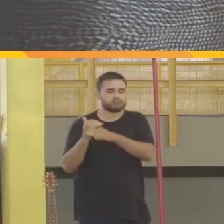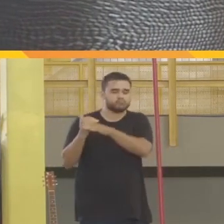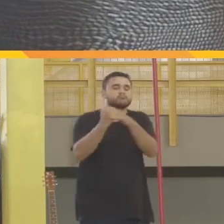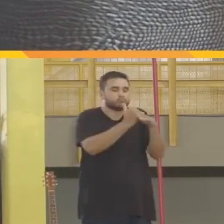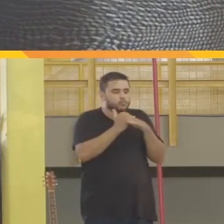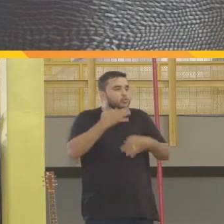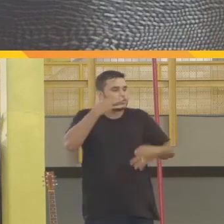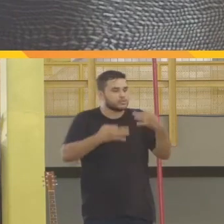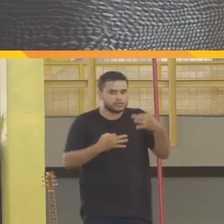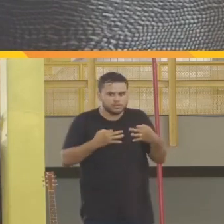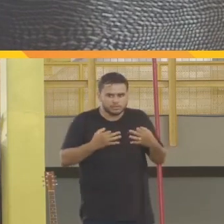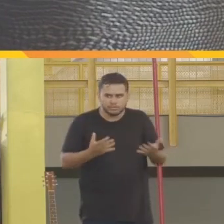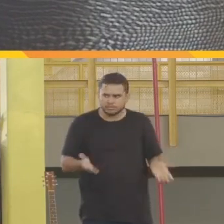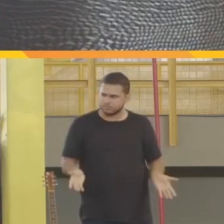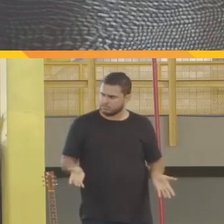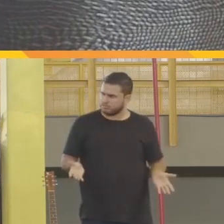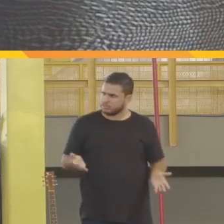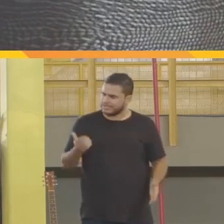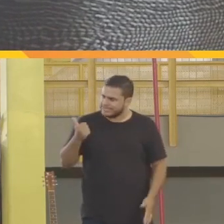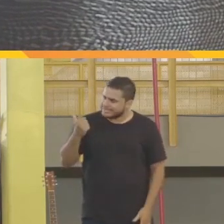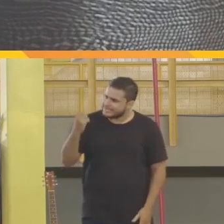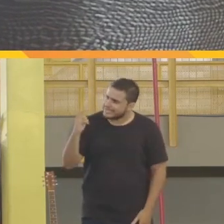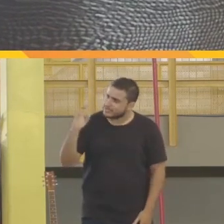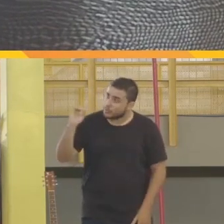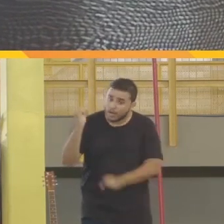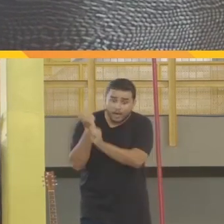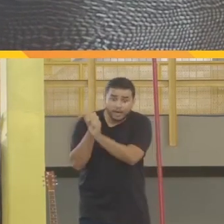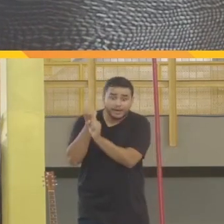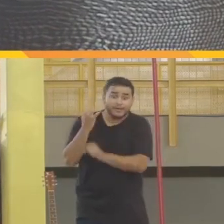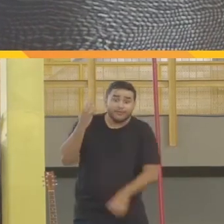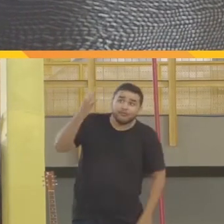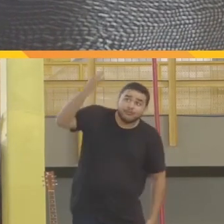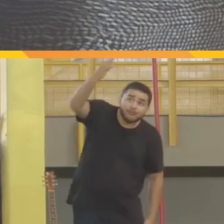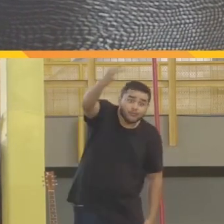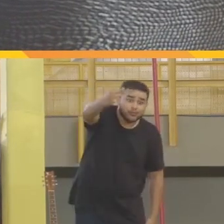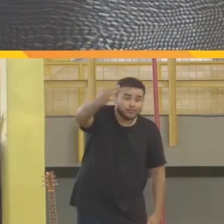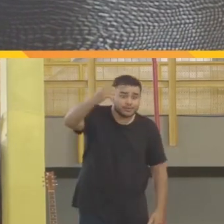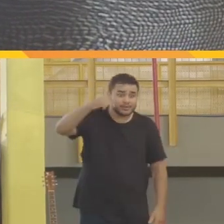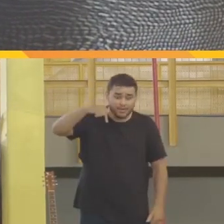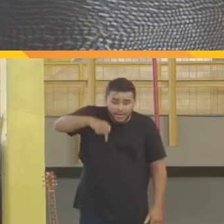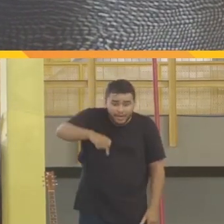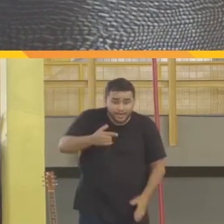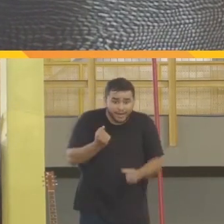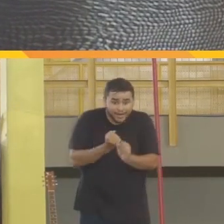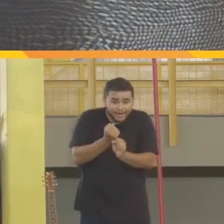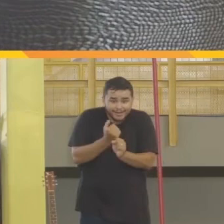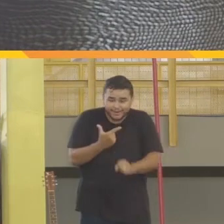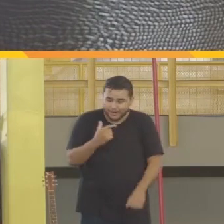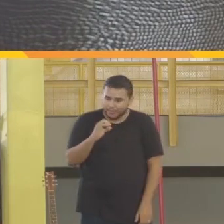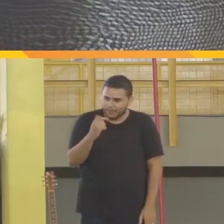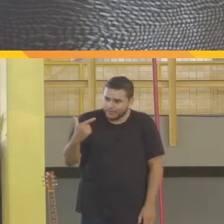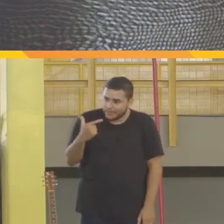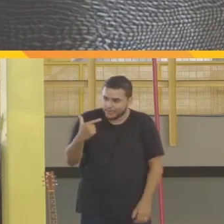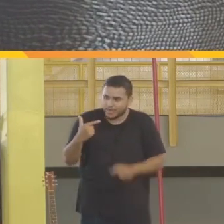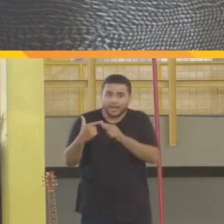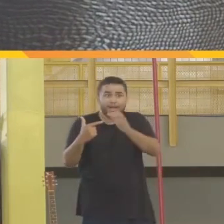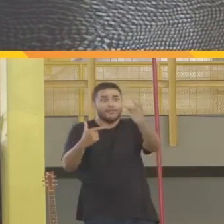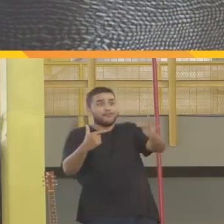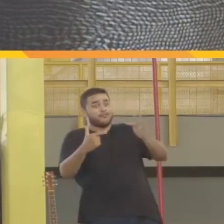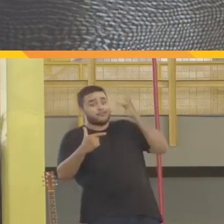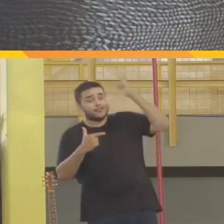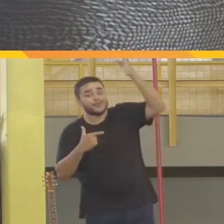150 anos serão necessários para que essa equidade de gênero seja alcançada por nós. Os países